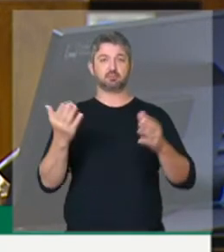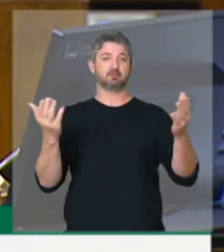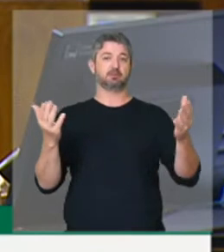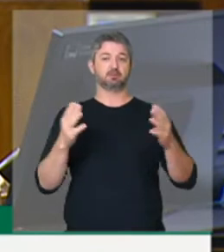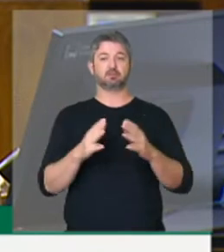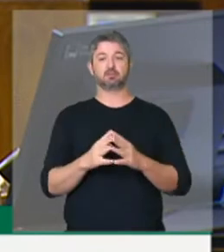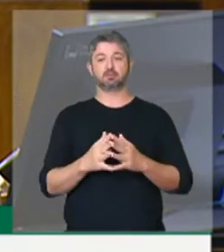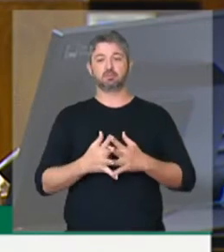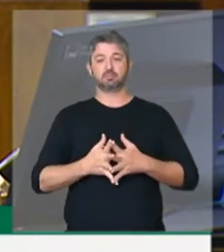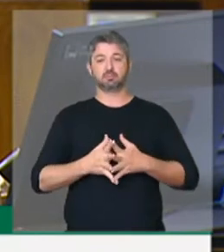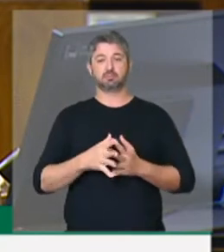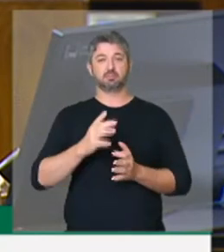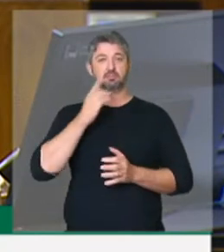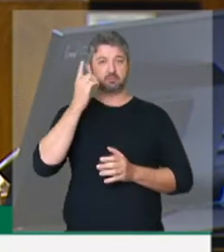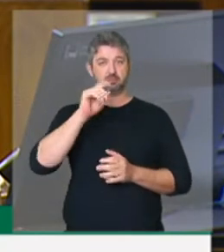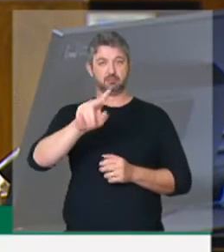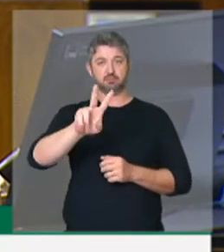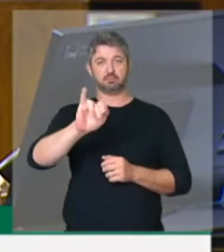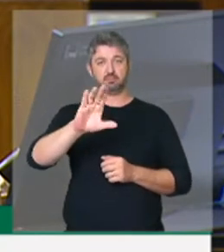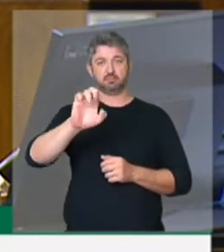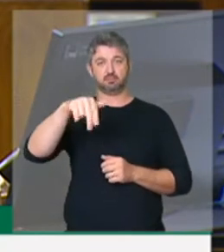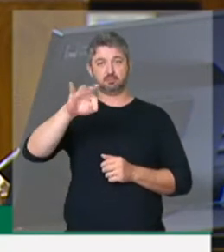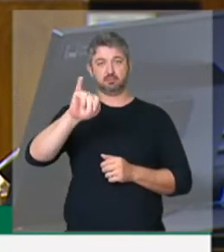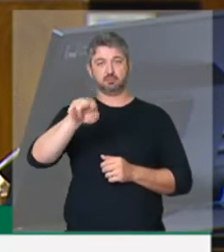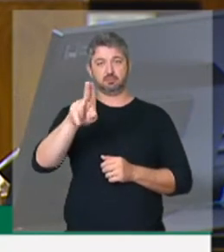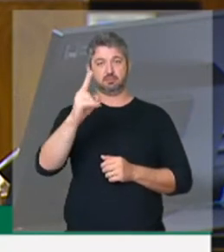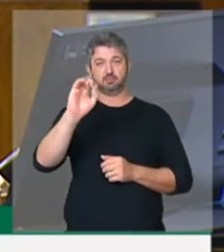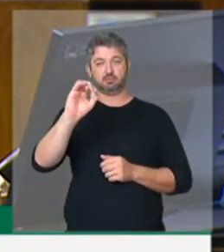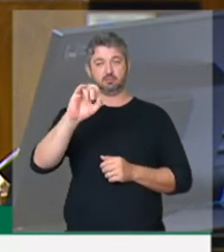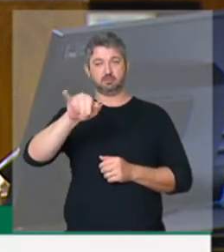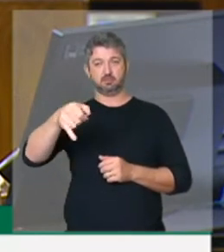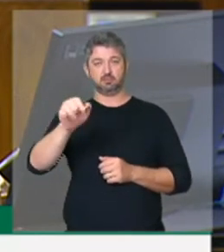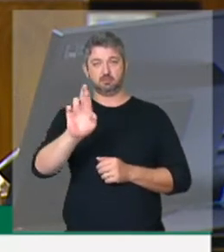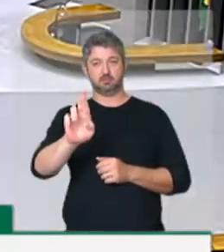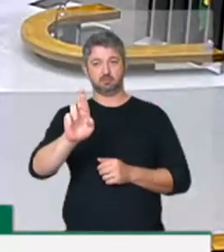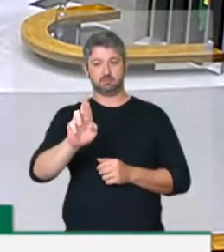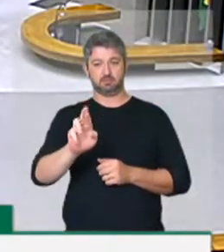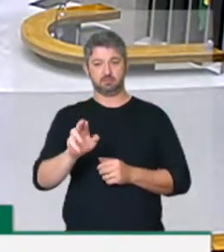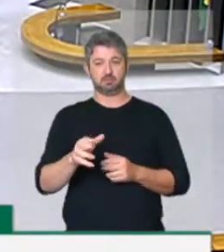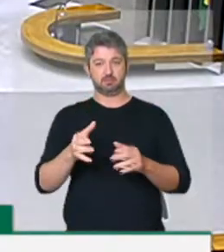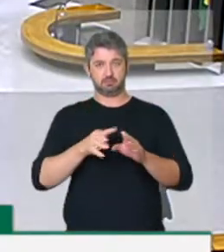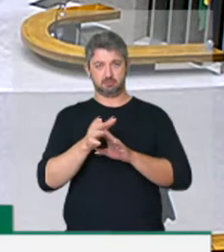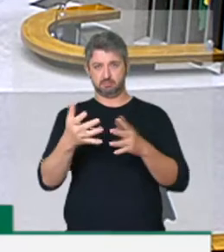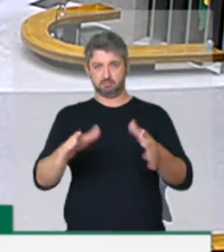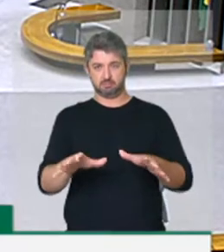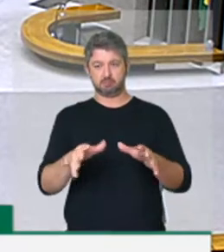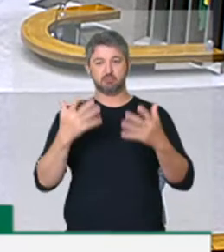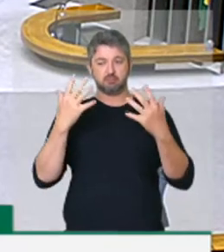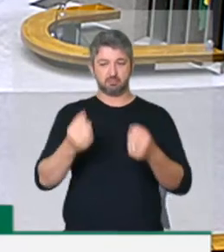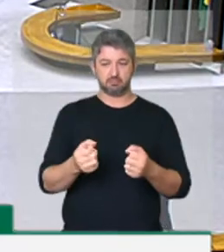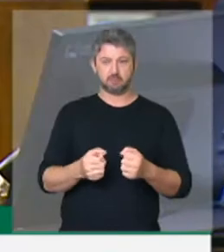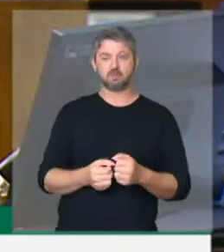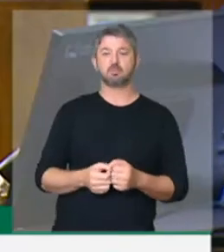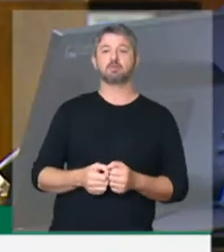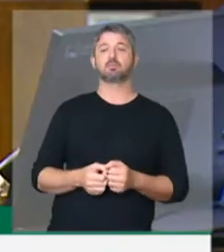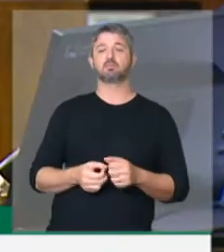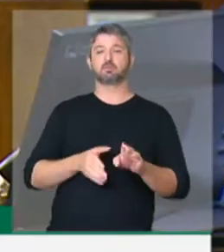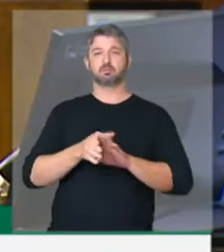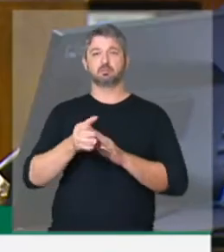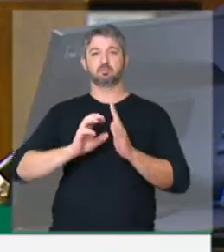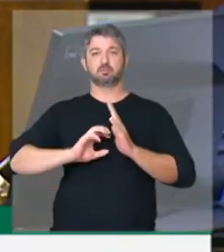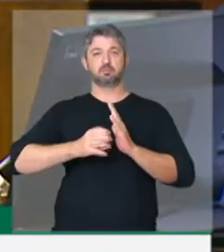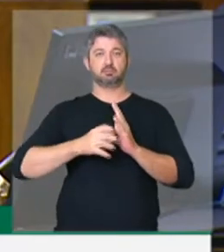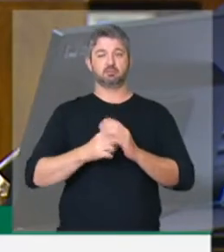o deputado Vicentinho Júnior. Não quer orientar? Vamos lá, em orientação de